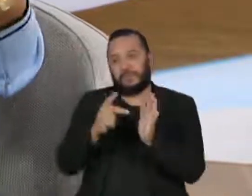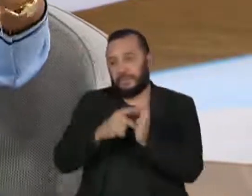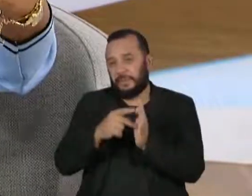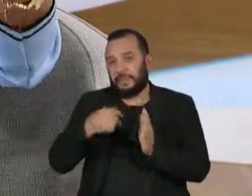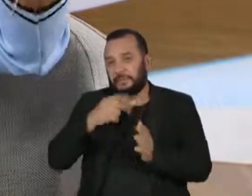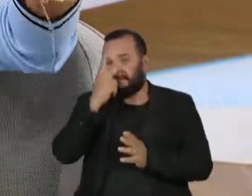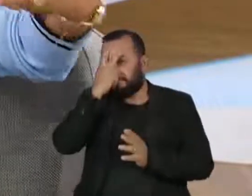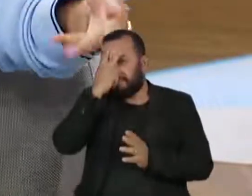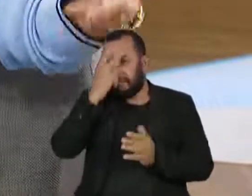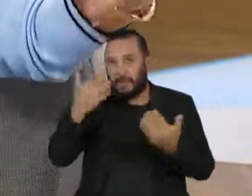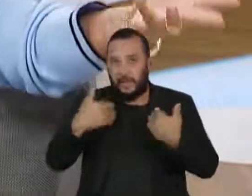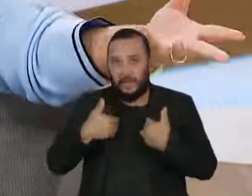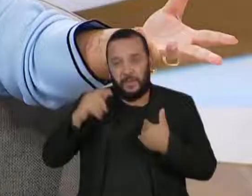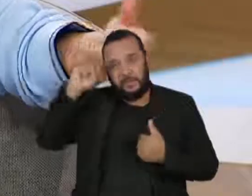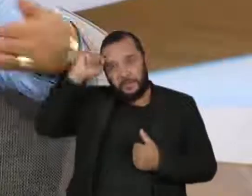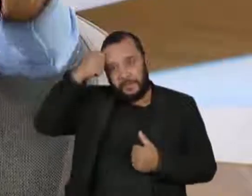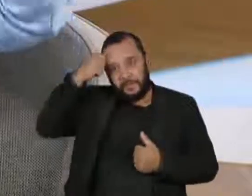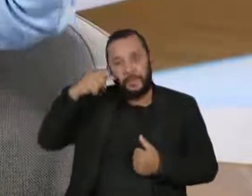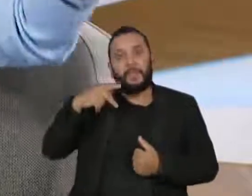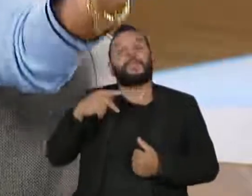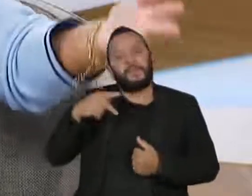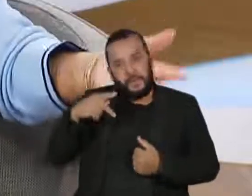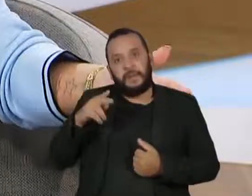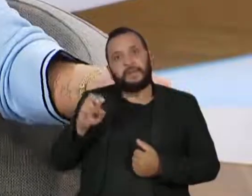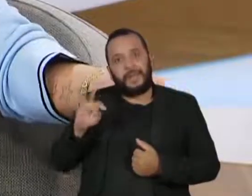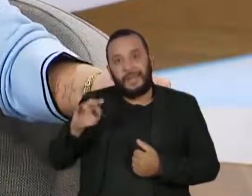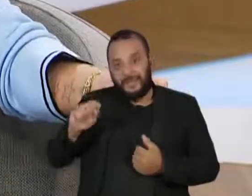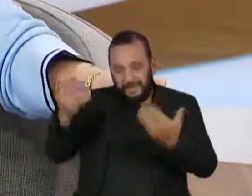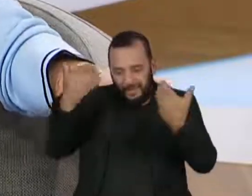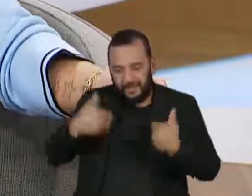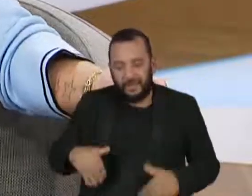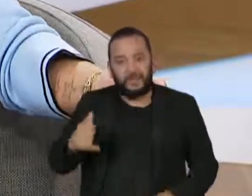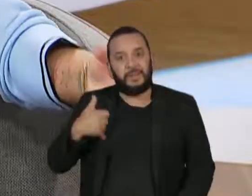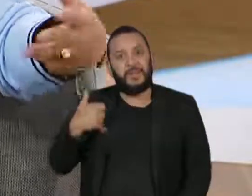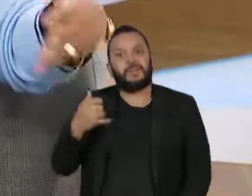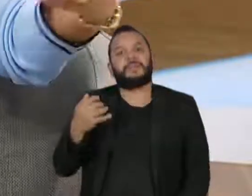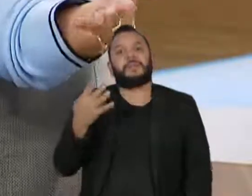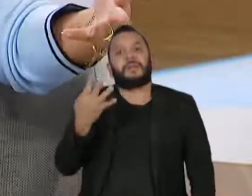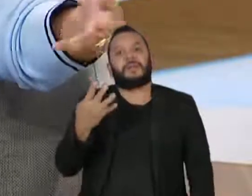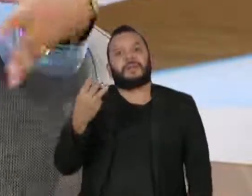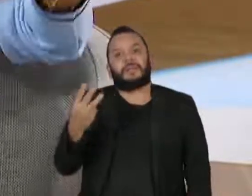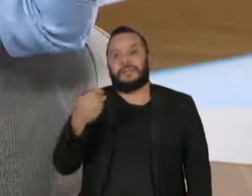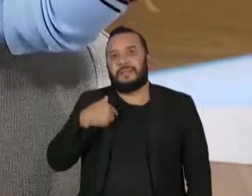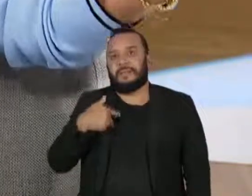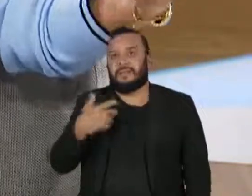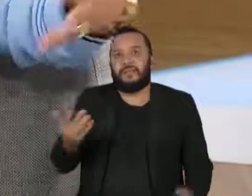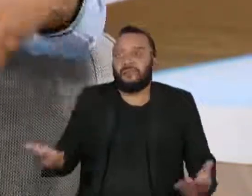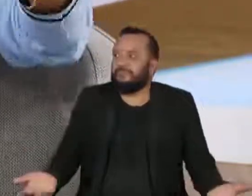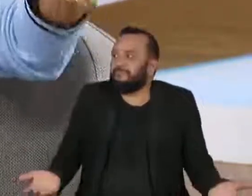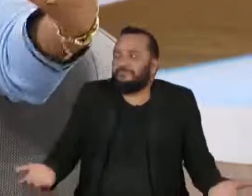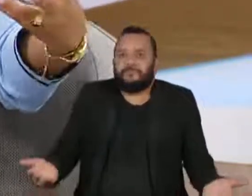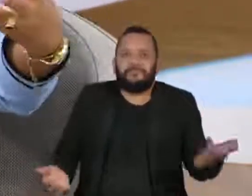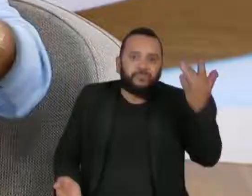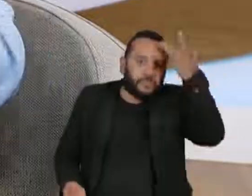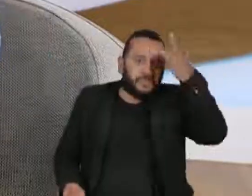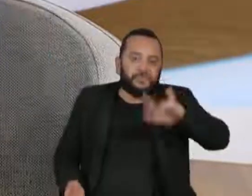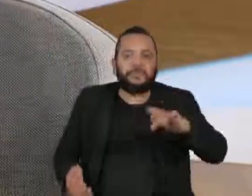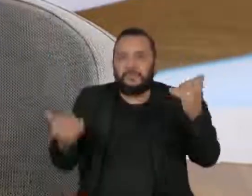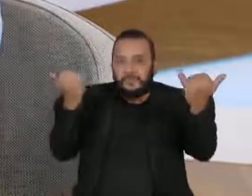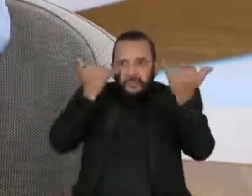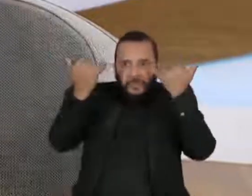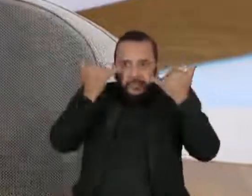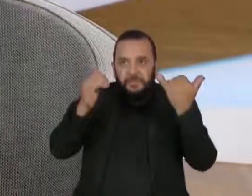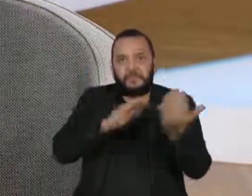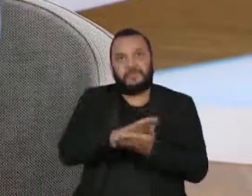Como eu, preta, eu tinha 43 anos, eu não era uma criança. Como eu, preta Gil, né, não tive acesso a essa